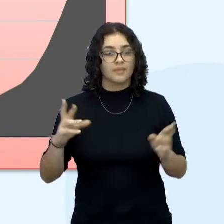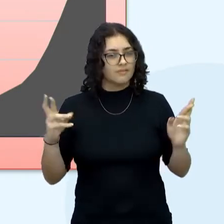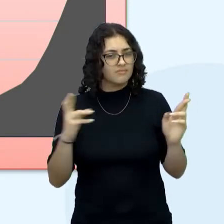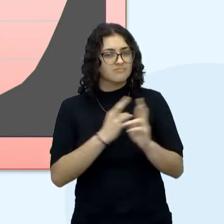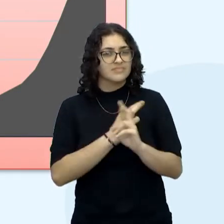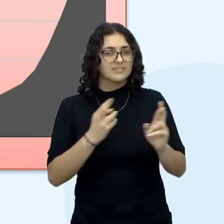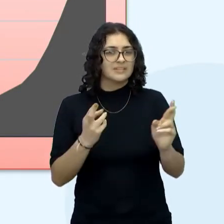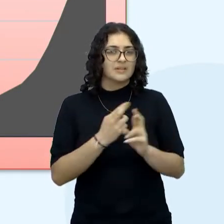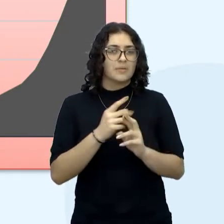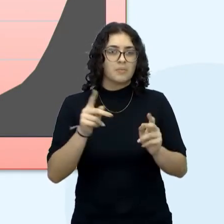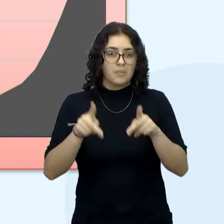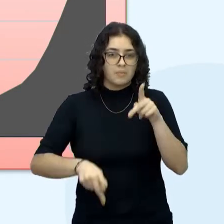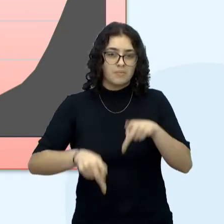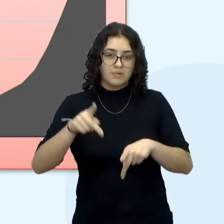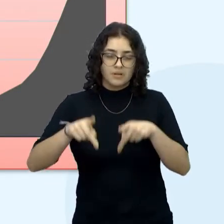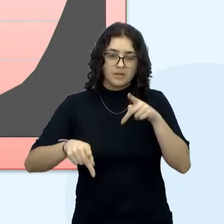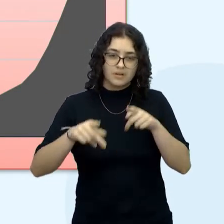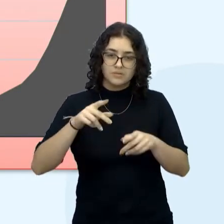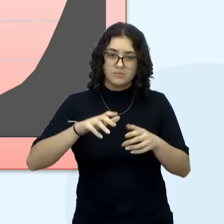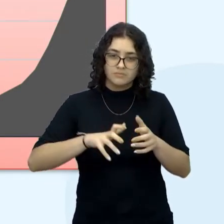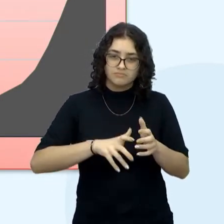da população brasileira,